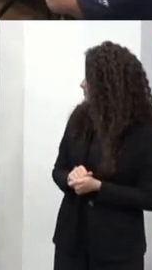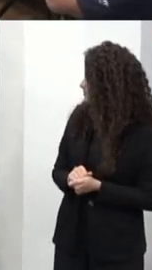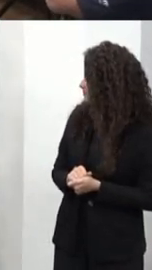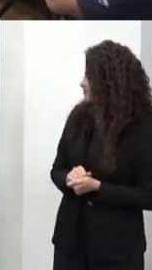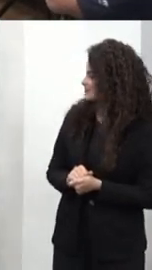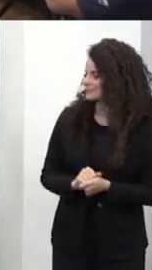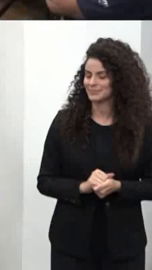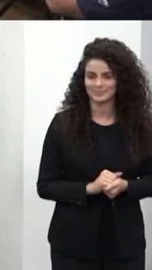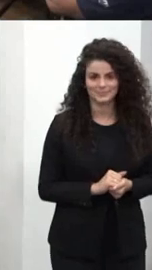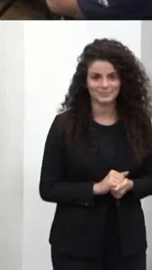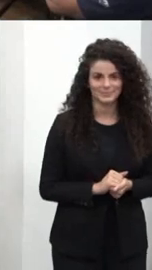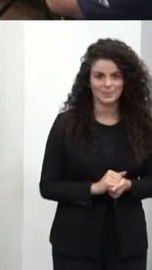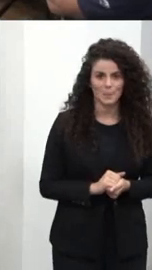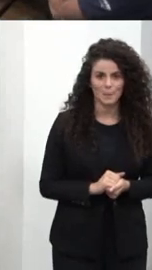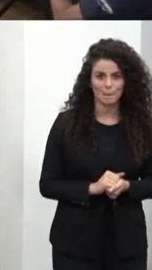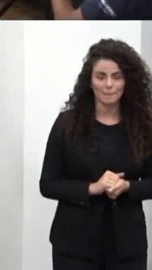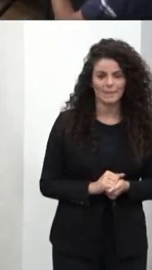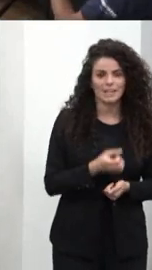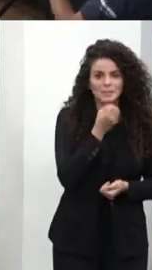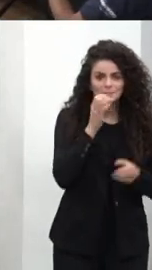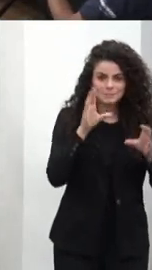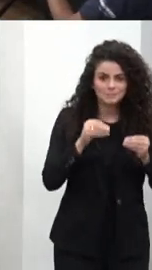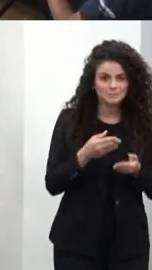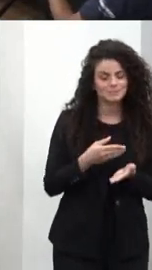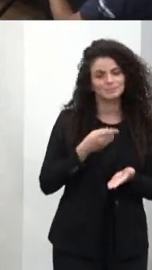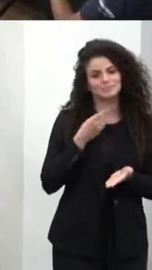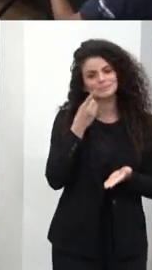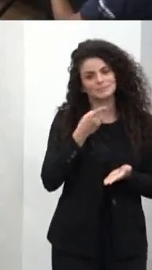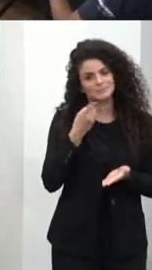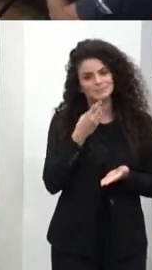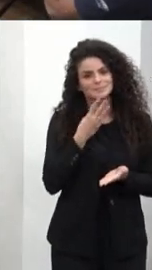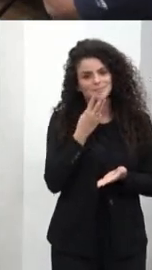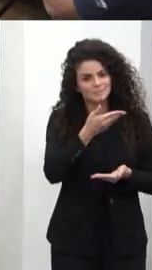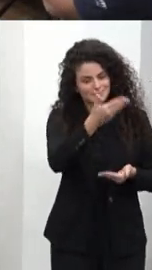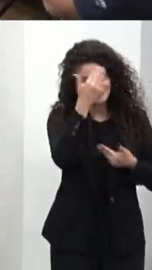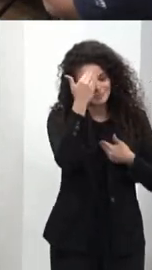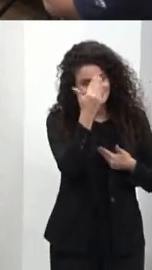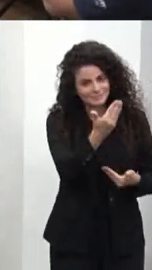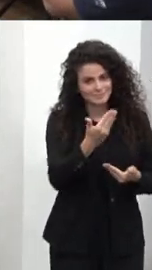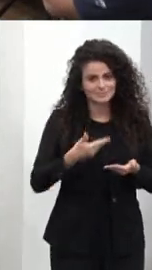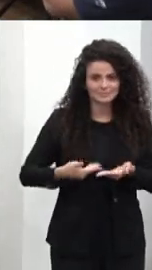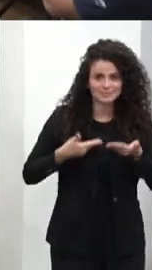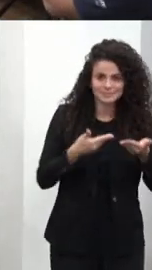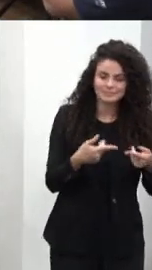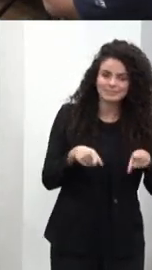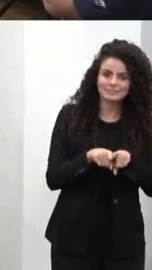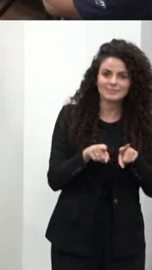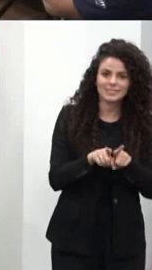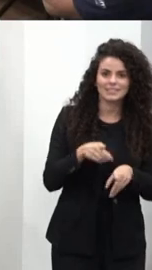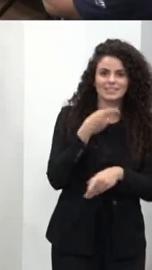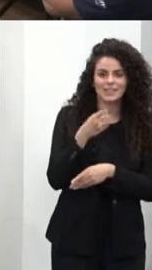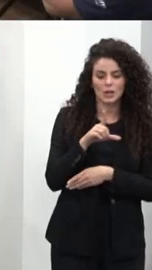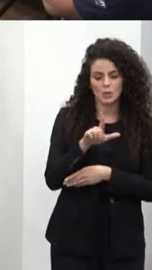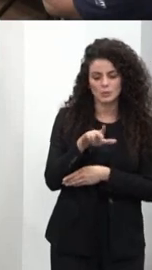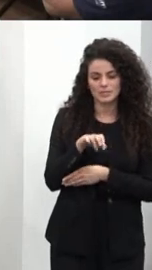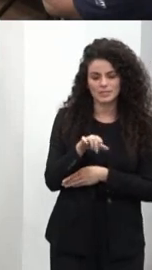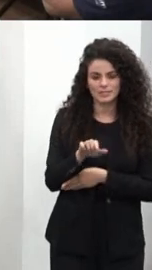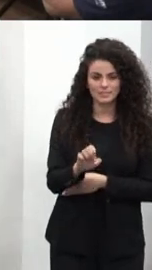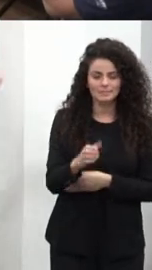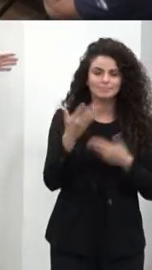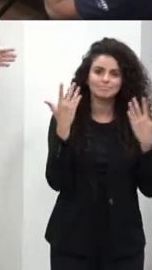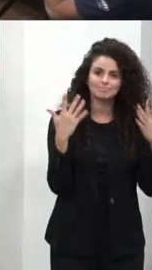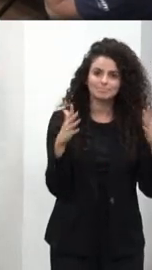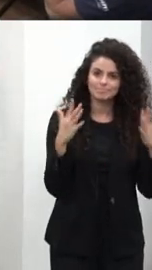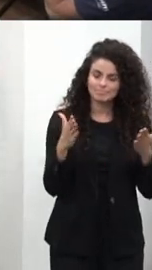certo Boa noite Deputado Marquito Obrigado pelo convite Deputado Luciane carminatti Obrigado parabéns pela